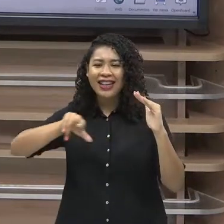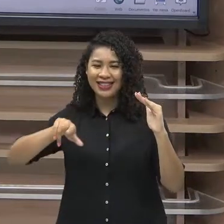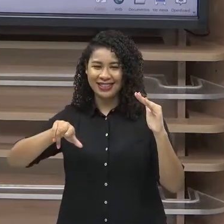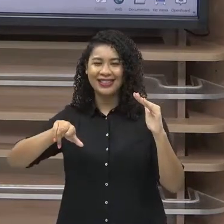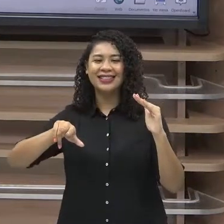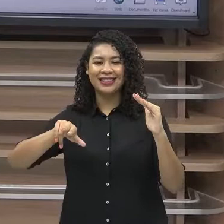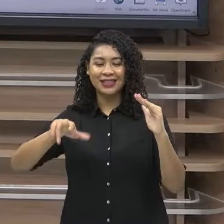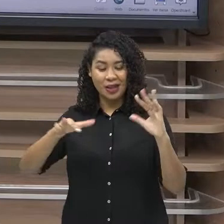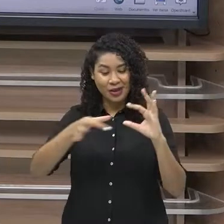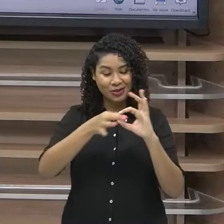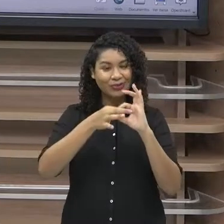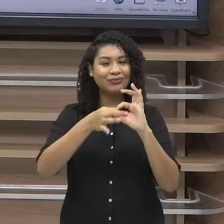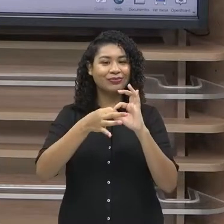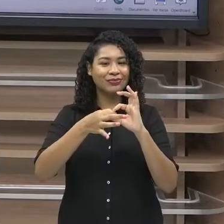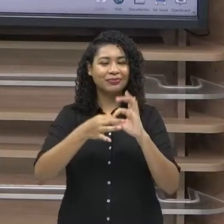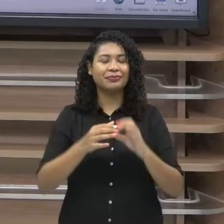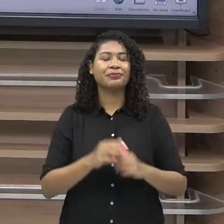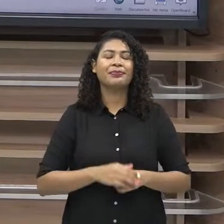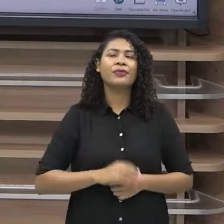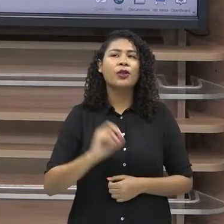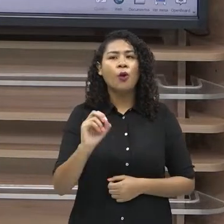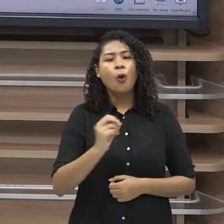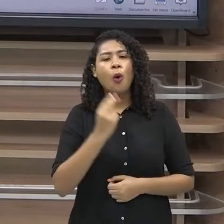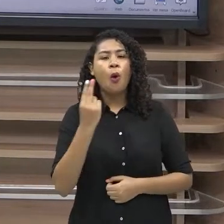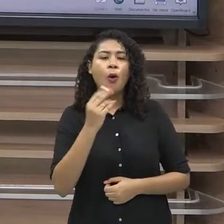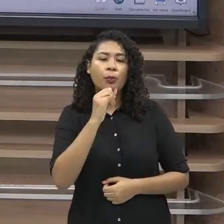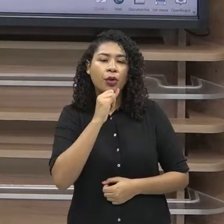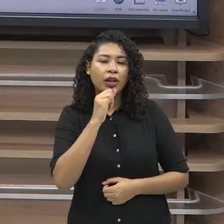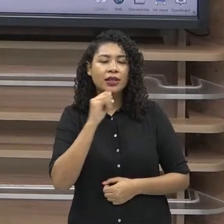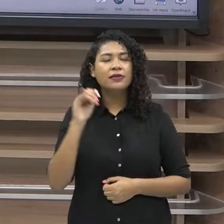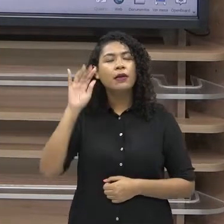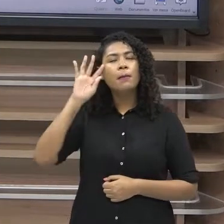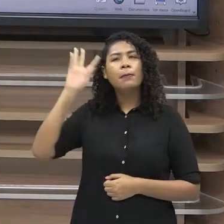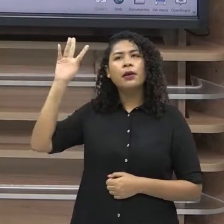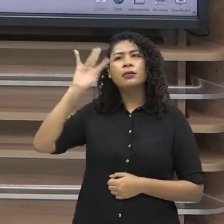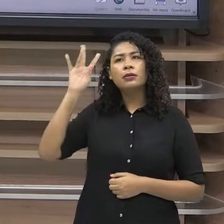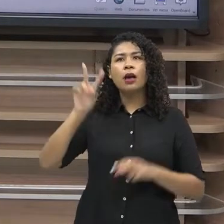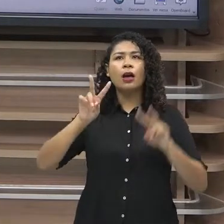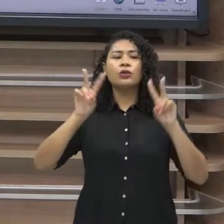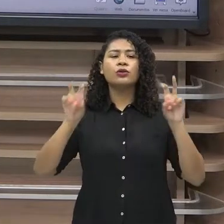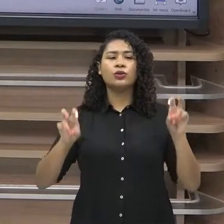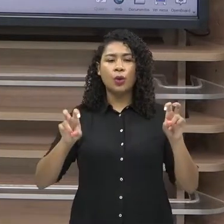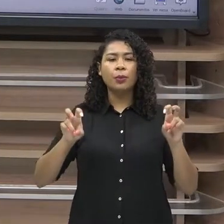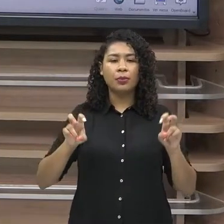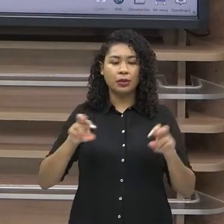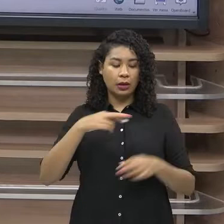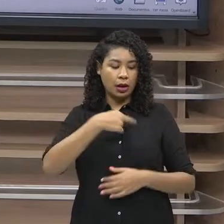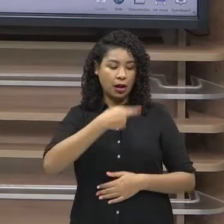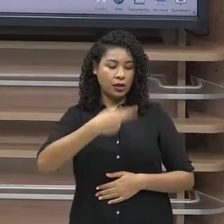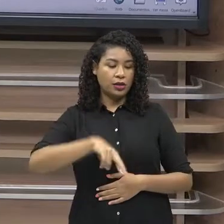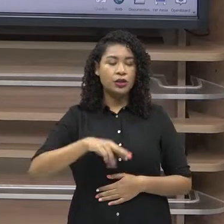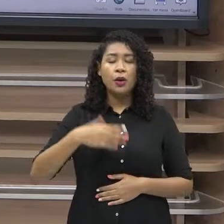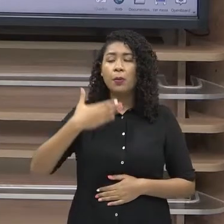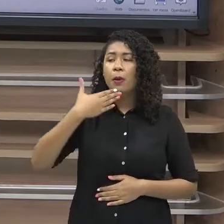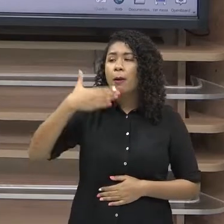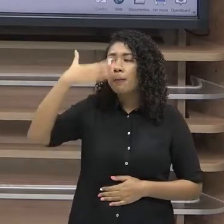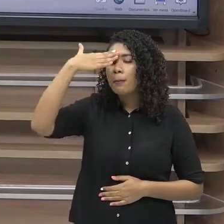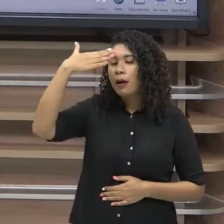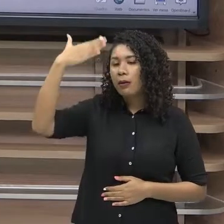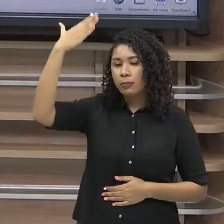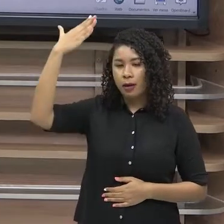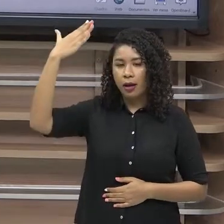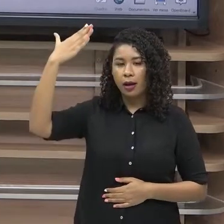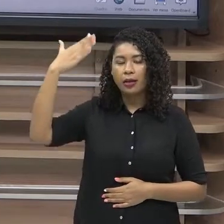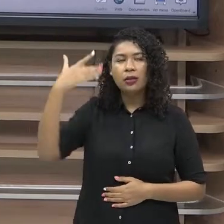na religião islâmica, né? Nossos irmãos muçulmanos, vem logo à nossa cabeça a figura